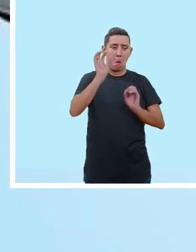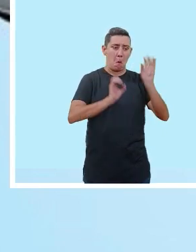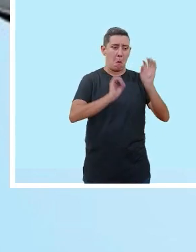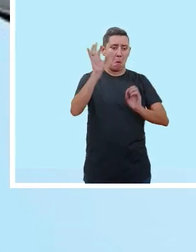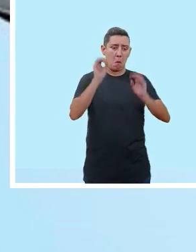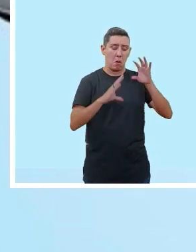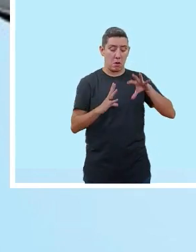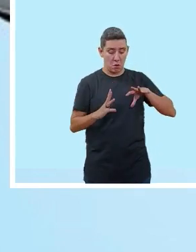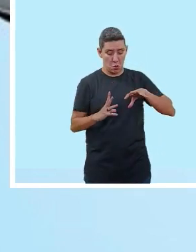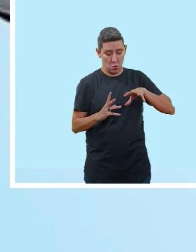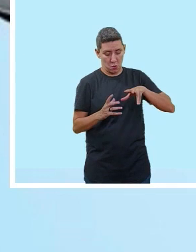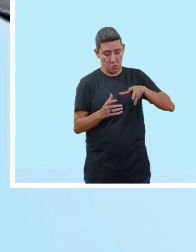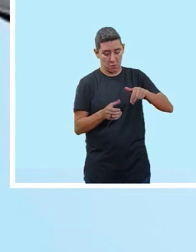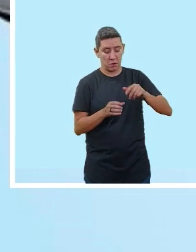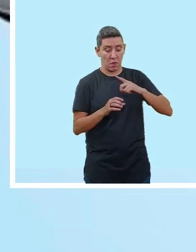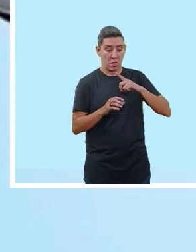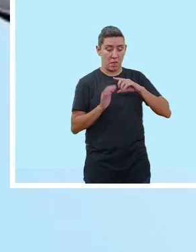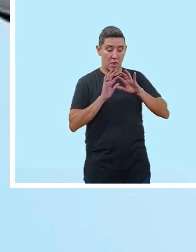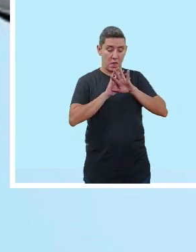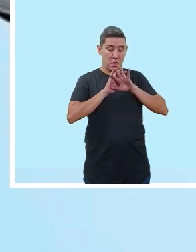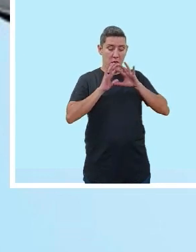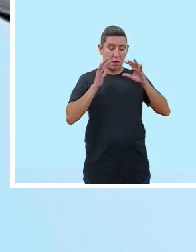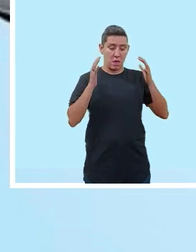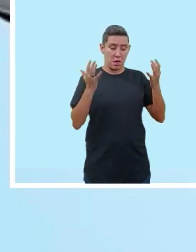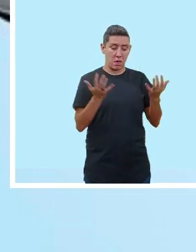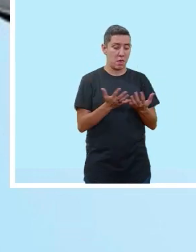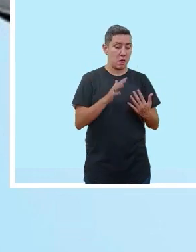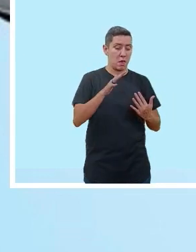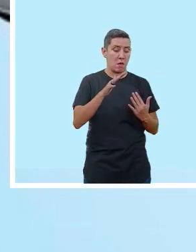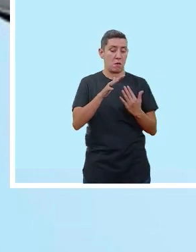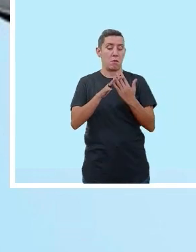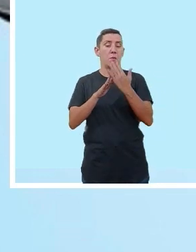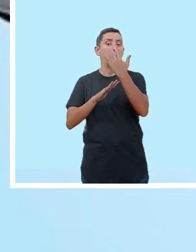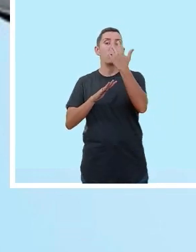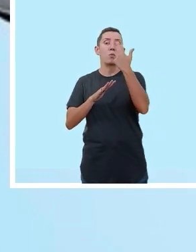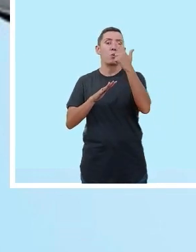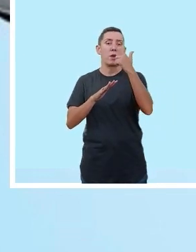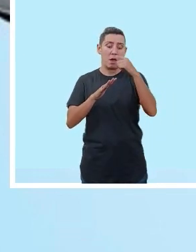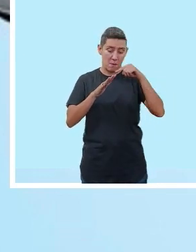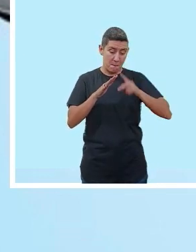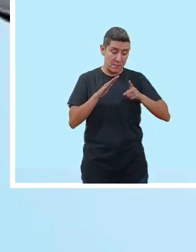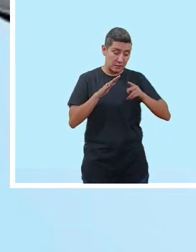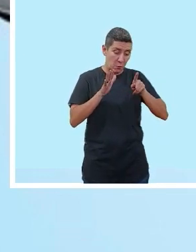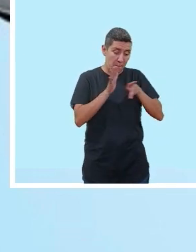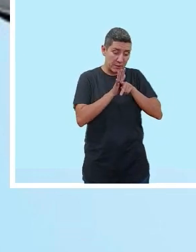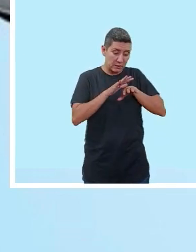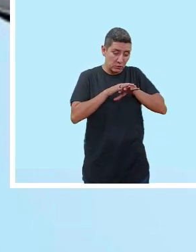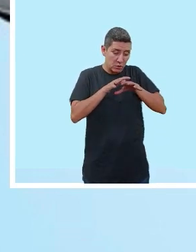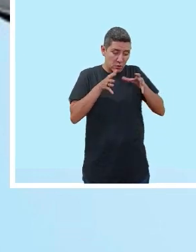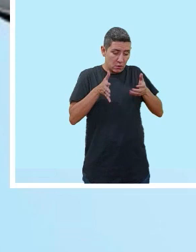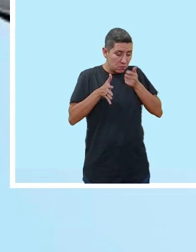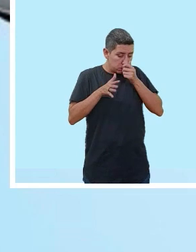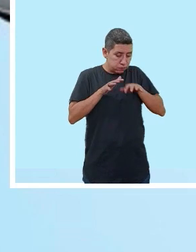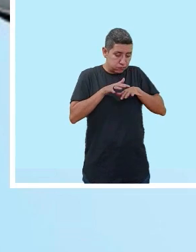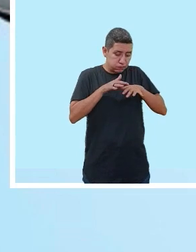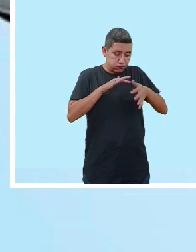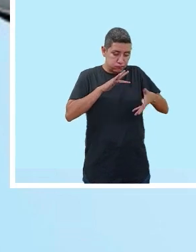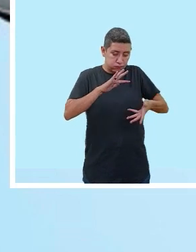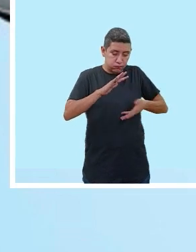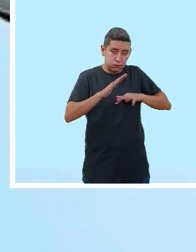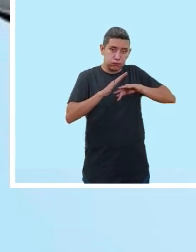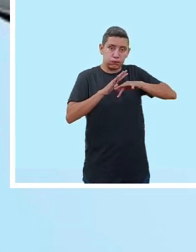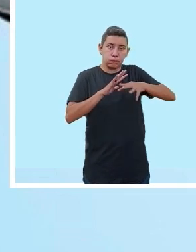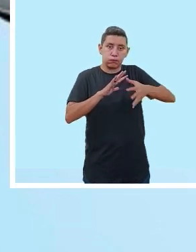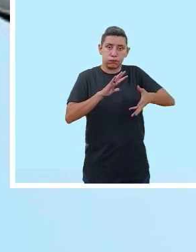na atmosfera, é que dão origem ao aquecimento global, que a gente vê é um tema realmente que